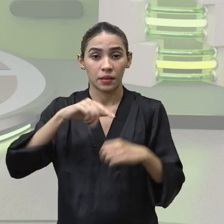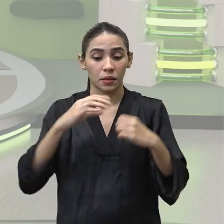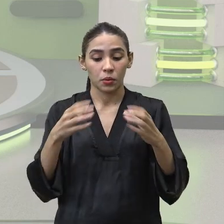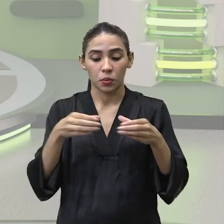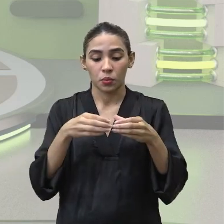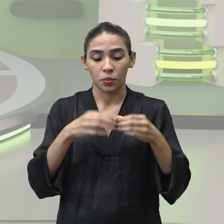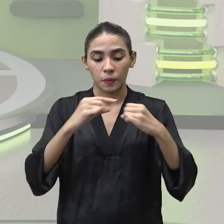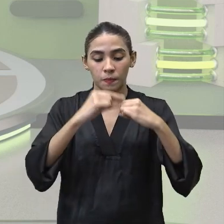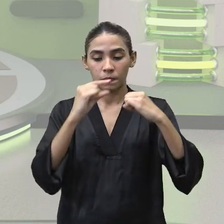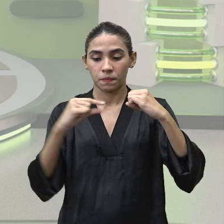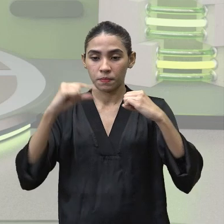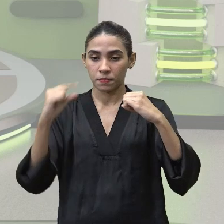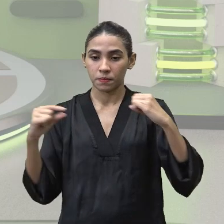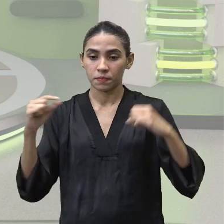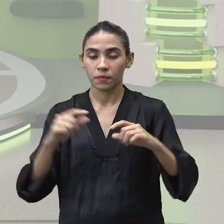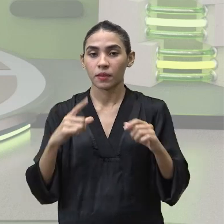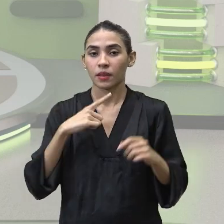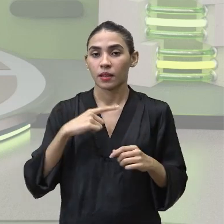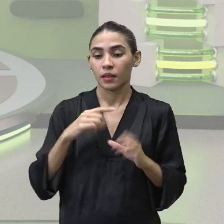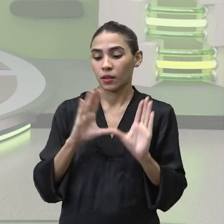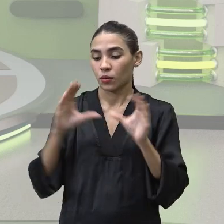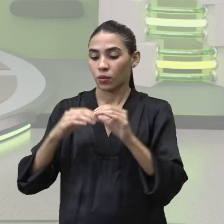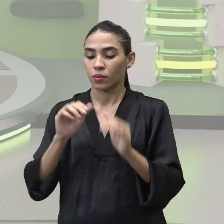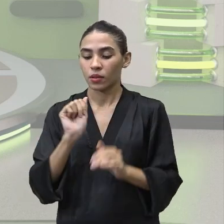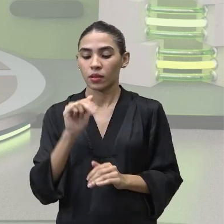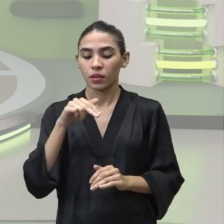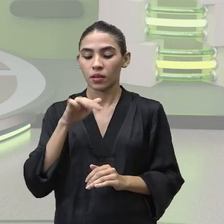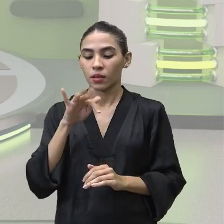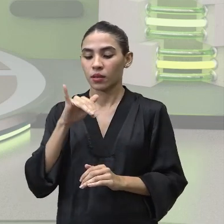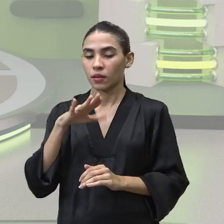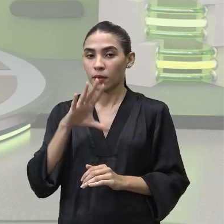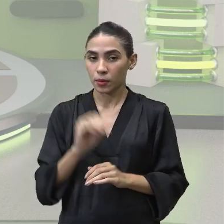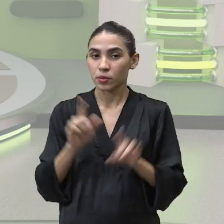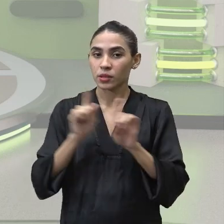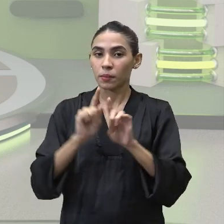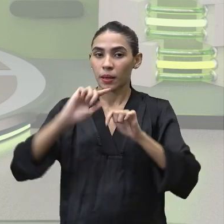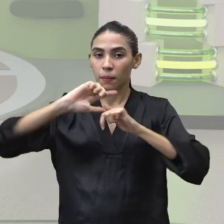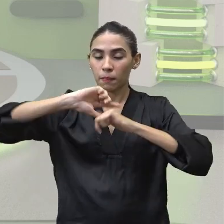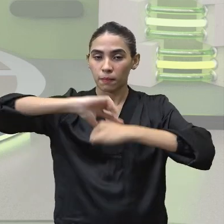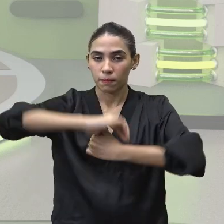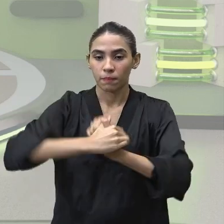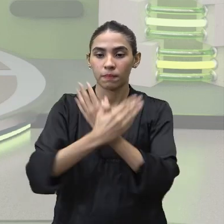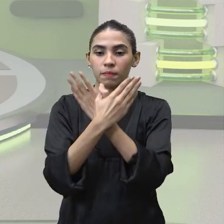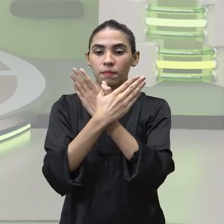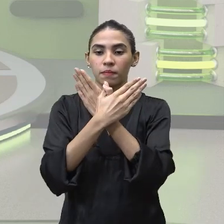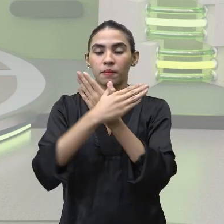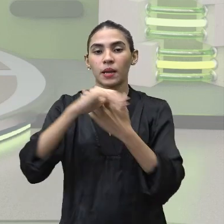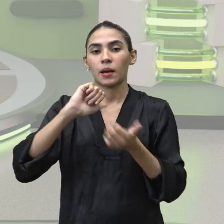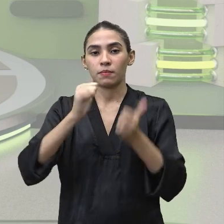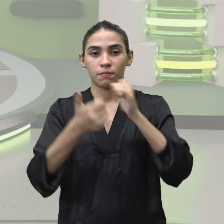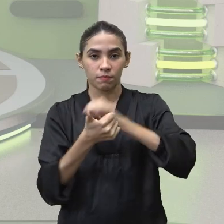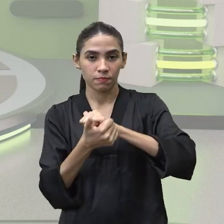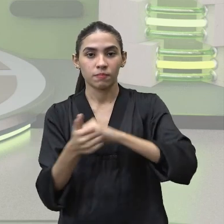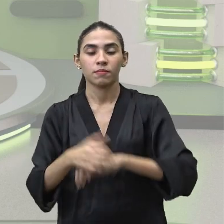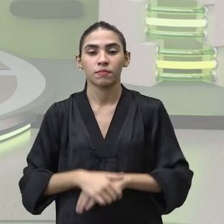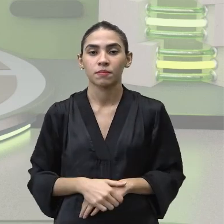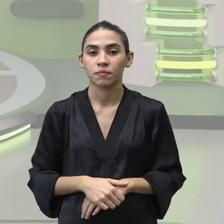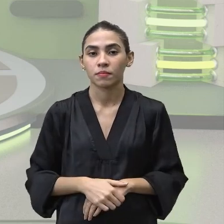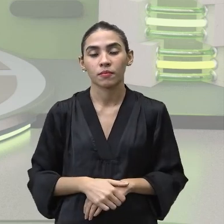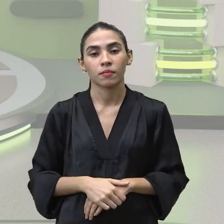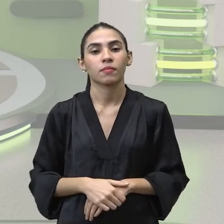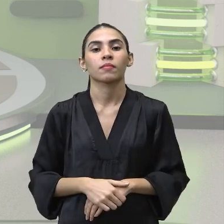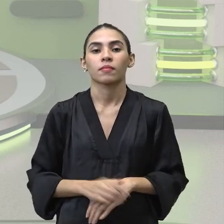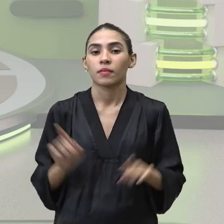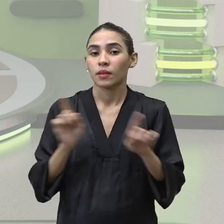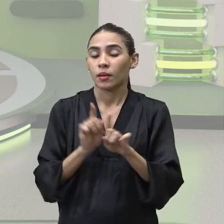nos animais, tem os anfíbios que praticam a metamorfose. Olha só que coisa interessante. Muito se